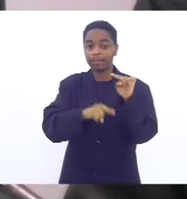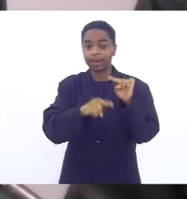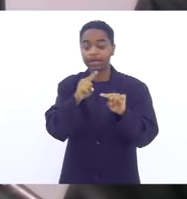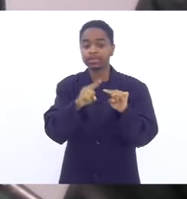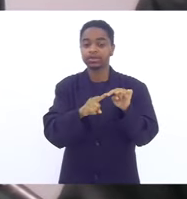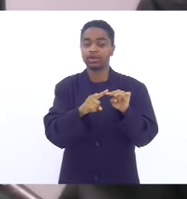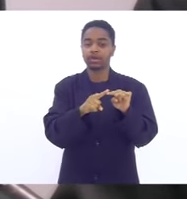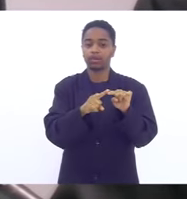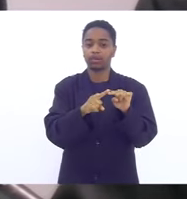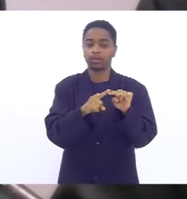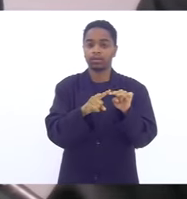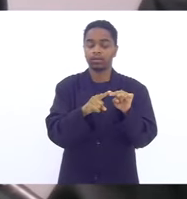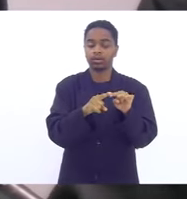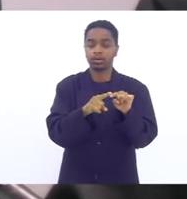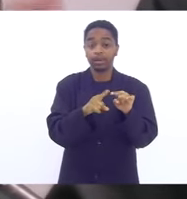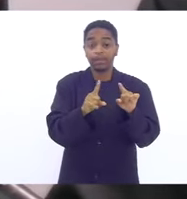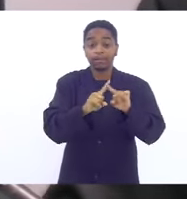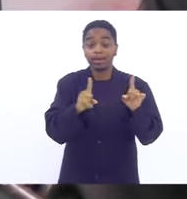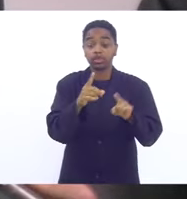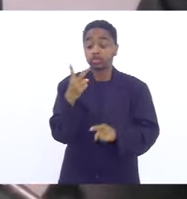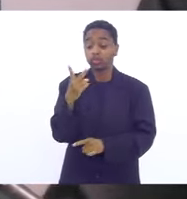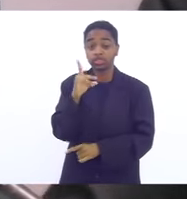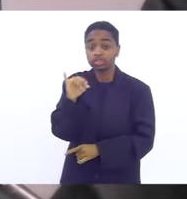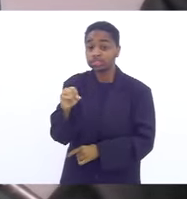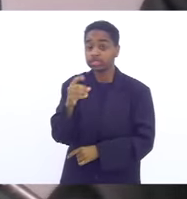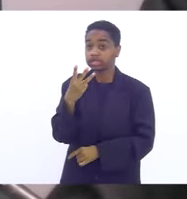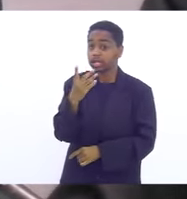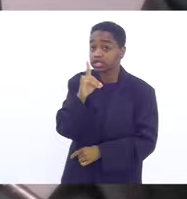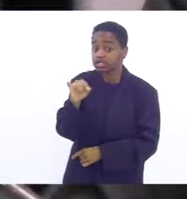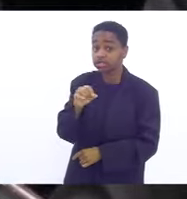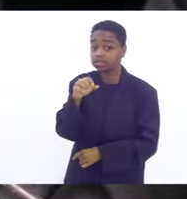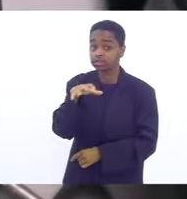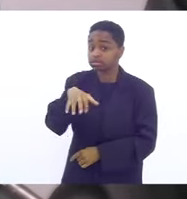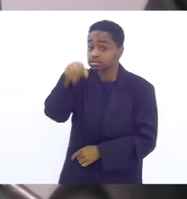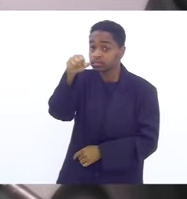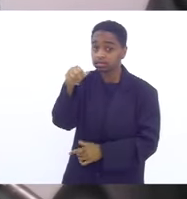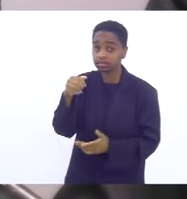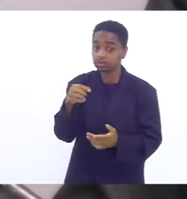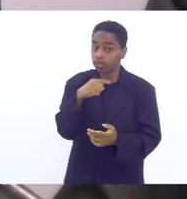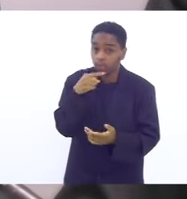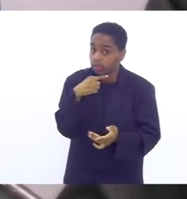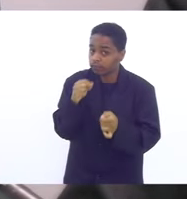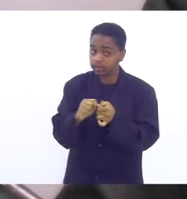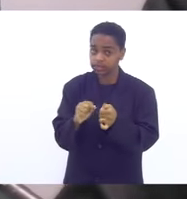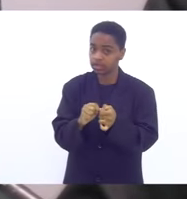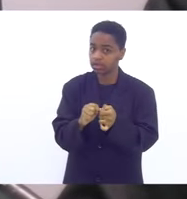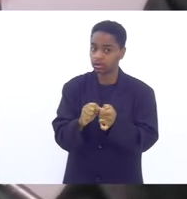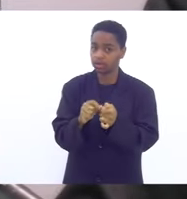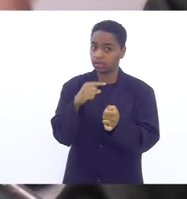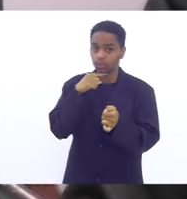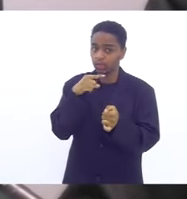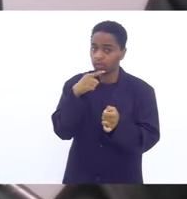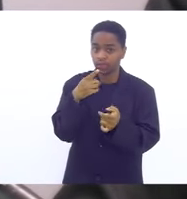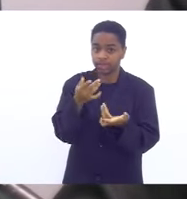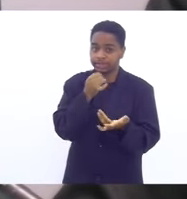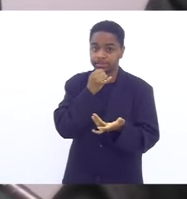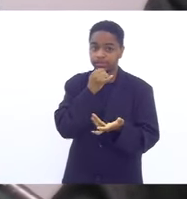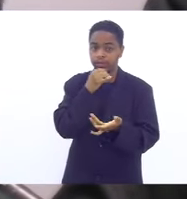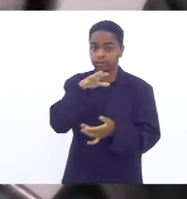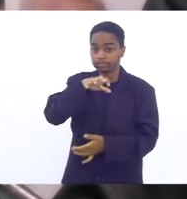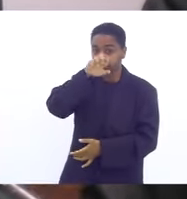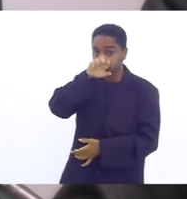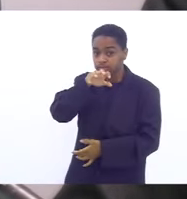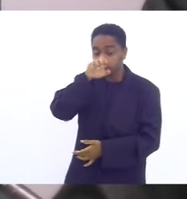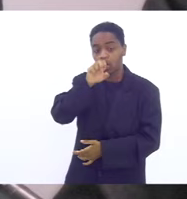de aparelhos, que ficaram 2, 3 dias sem poder fazer a sua manutenção, como aparelhos respiratórios, como